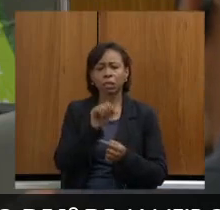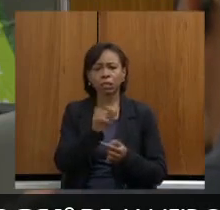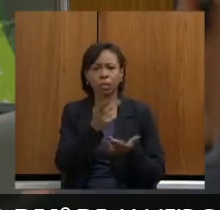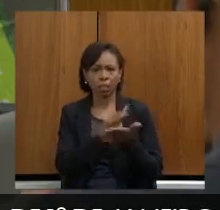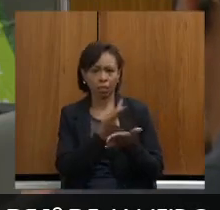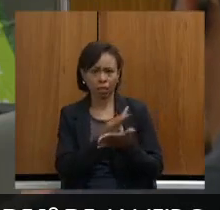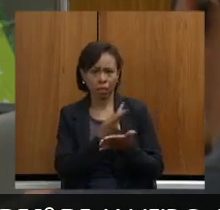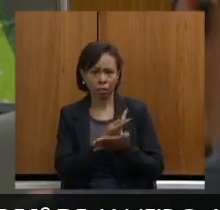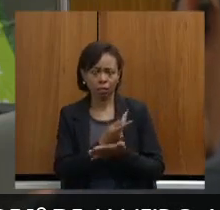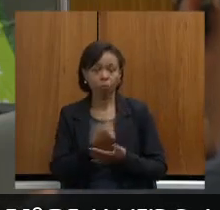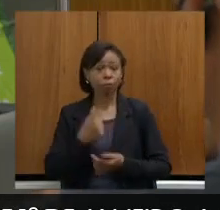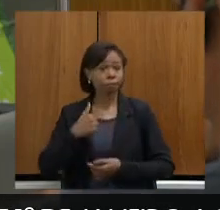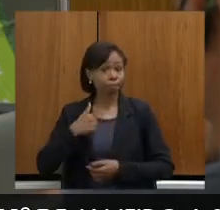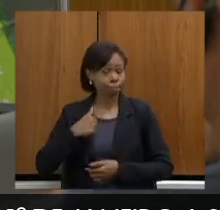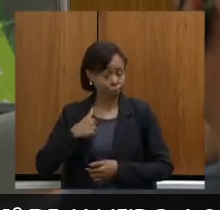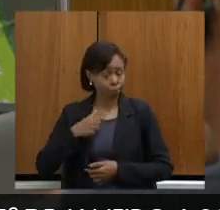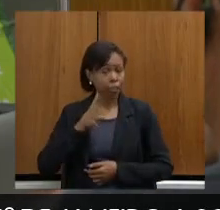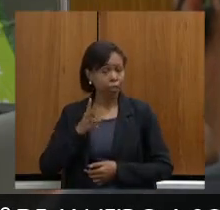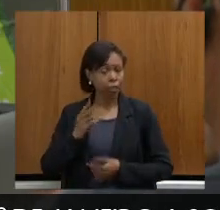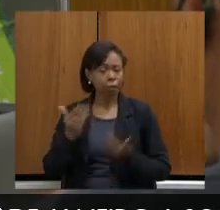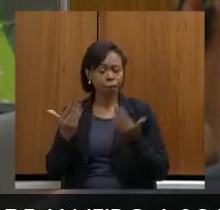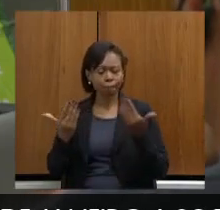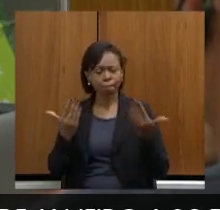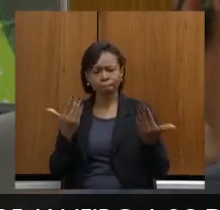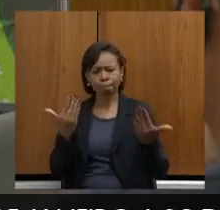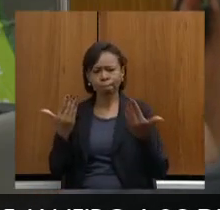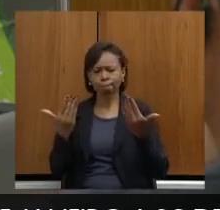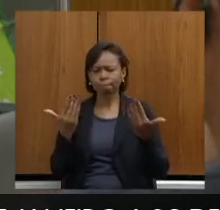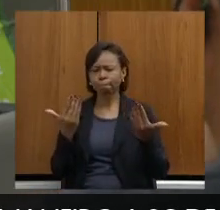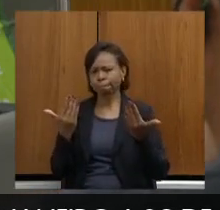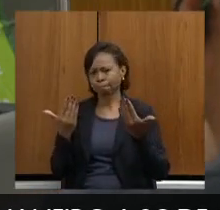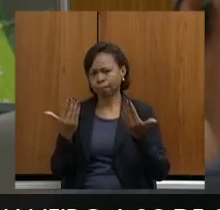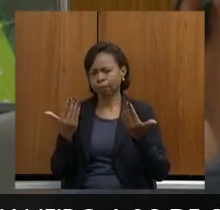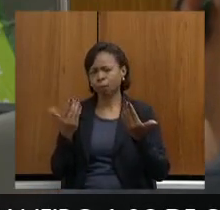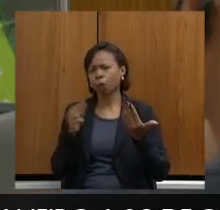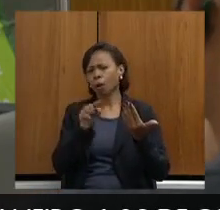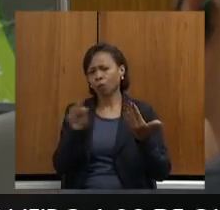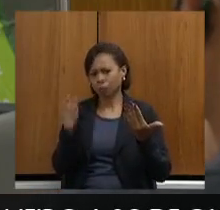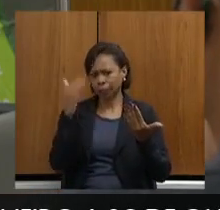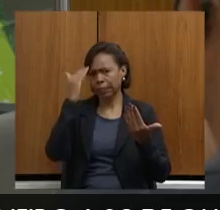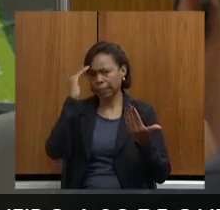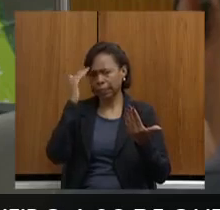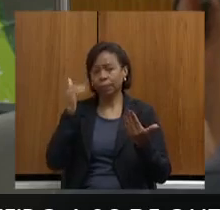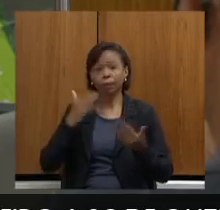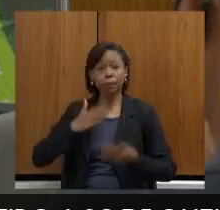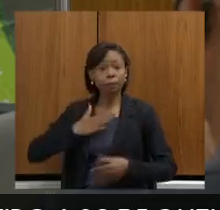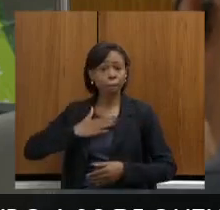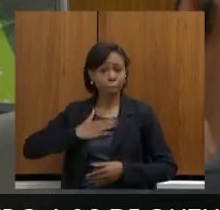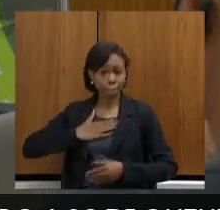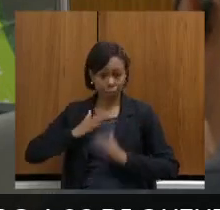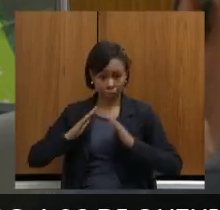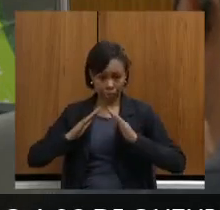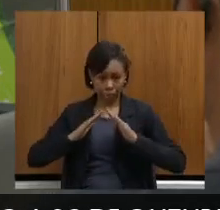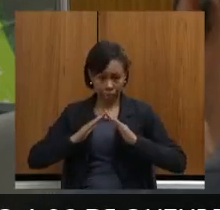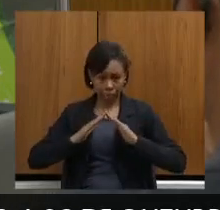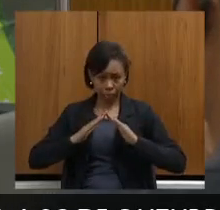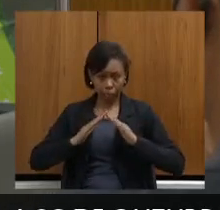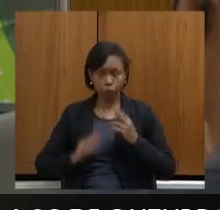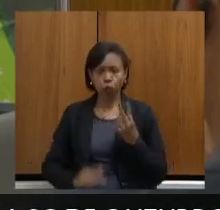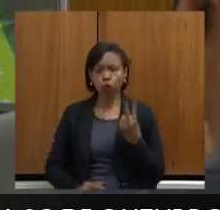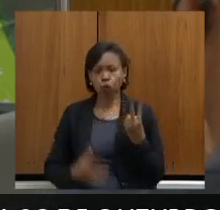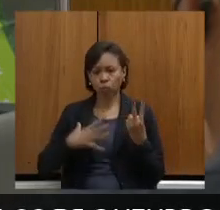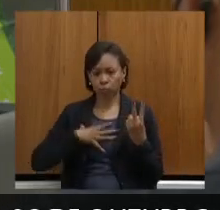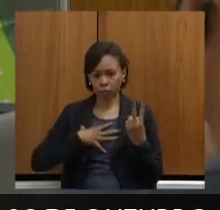gosto sempre de fazer analogia para que as pessoas possam entender da minha casa Deputado Doutor ele eu tenho duas filhas